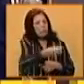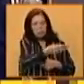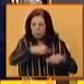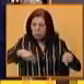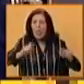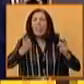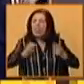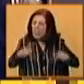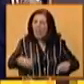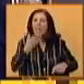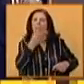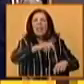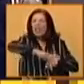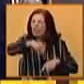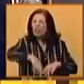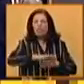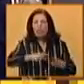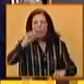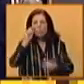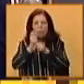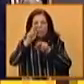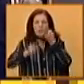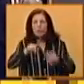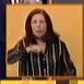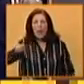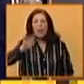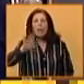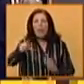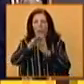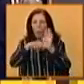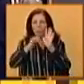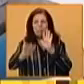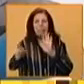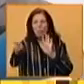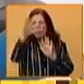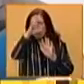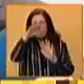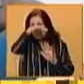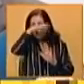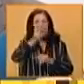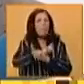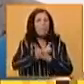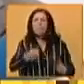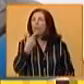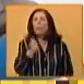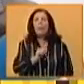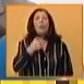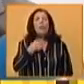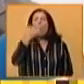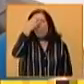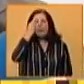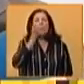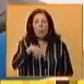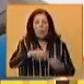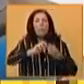deviam pedir imediatamente a fiscalização da inconstitucionalidade desta norma. Não julgamos de todo que haja aqui um problema